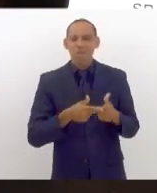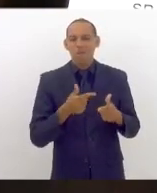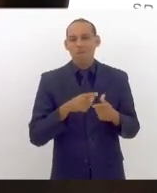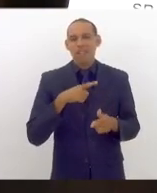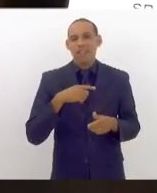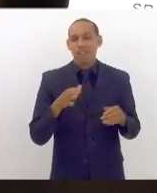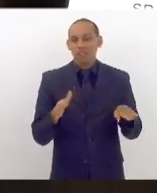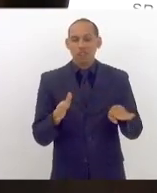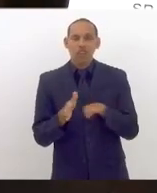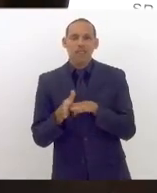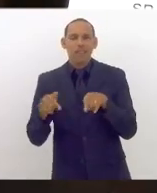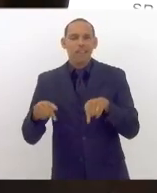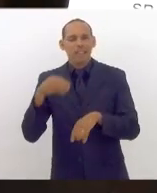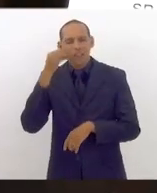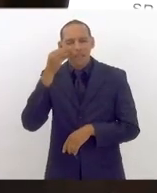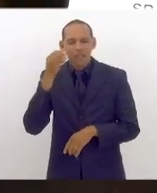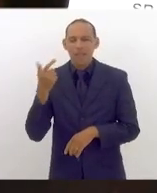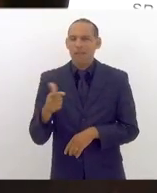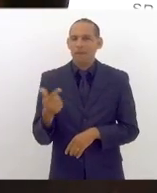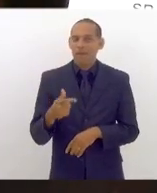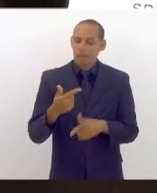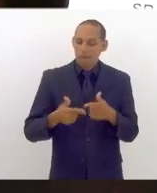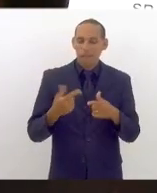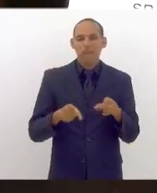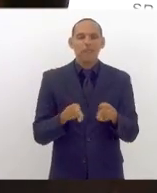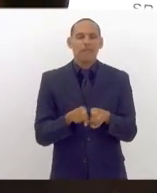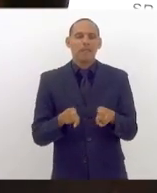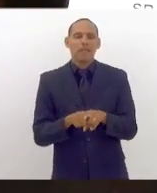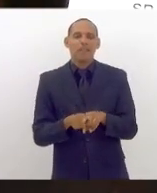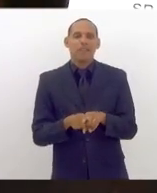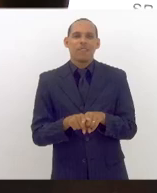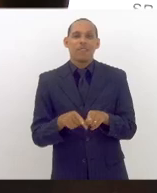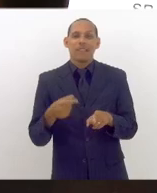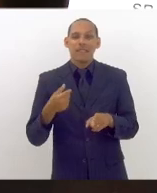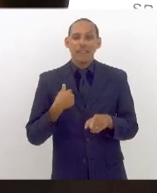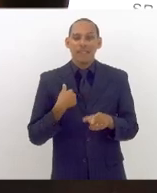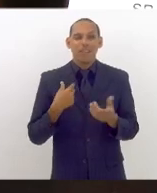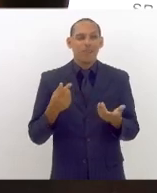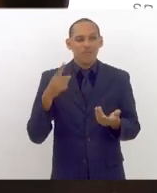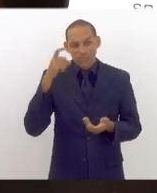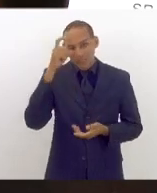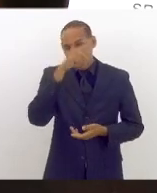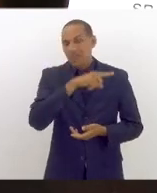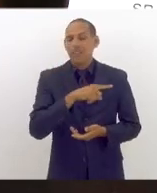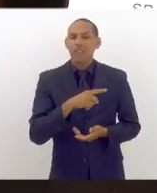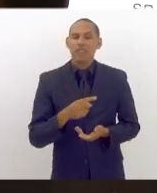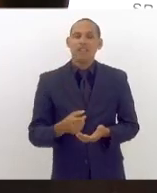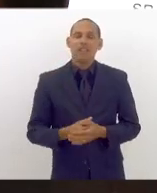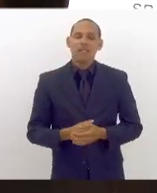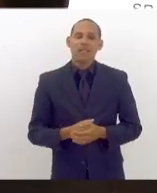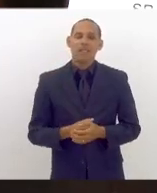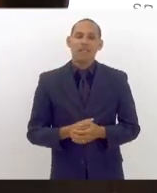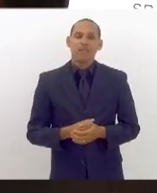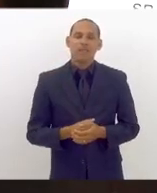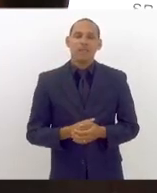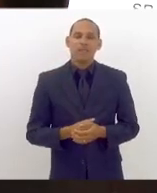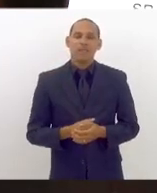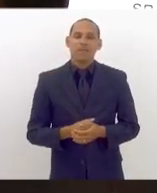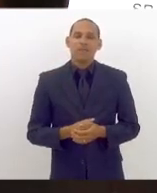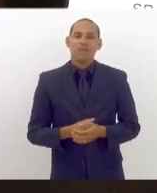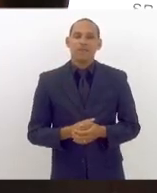chegada no audiovisual sem experiência gerou problema e eu tava na situação bem difícil bem complicada E aí